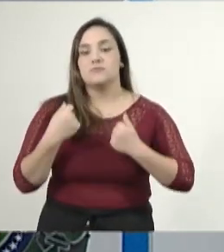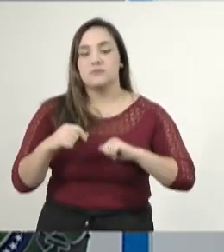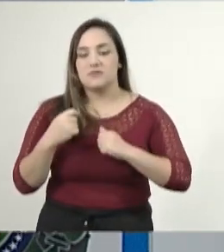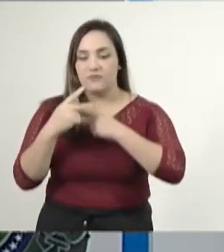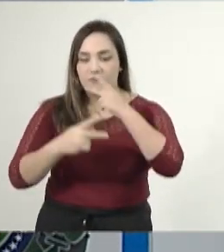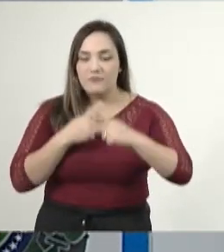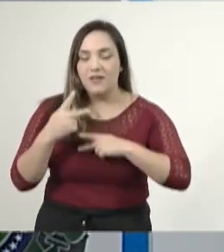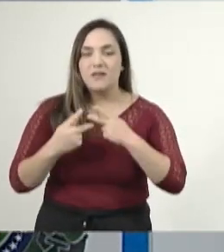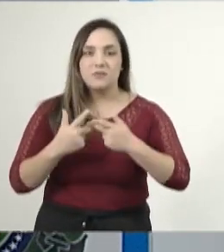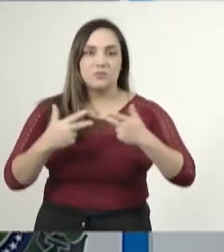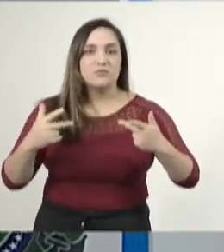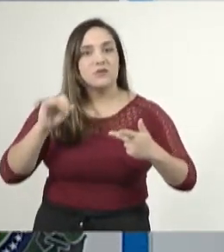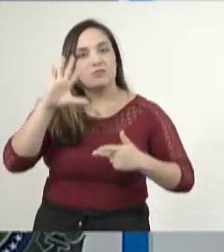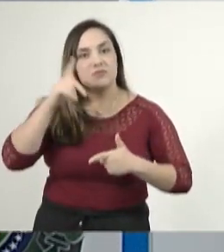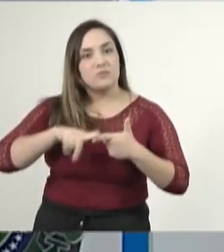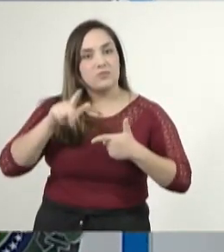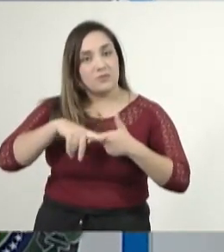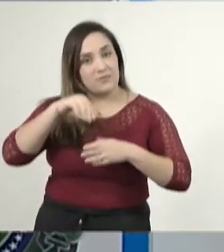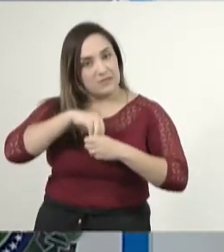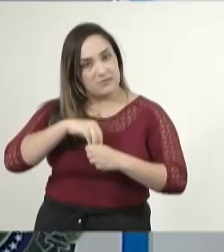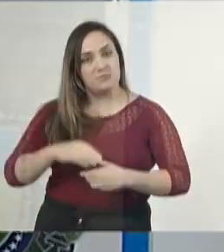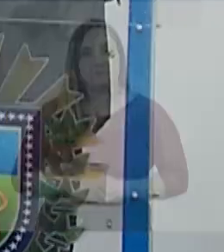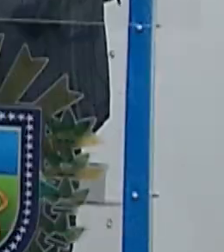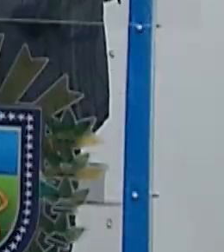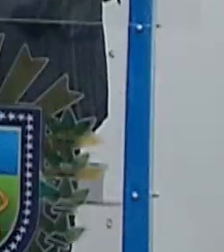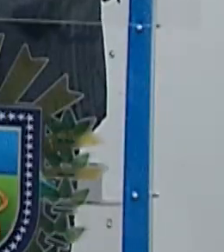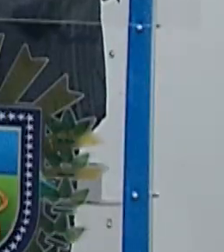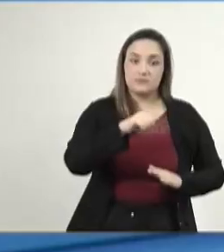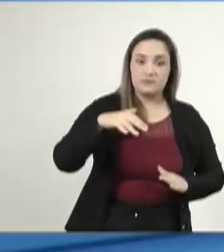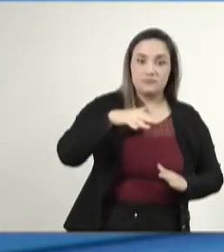ou compartilhar um problema pessoal.